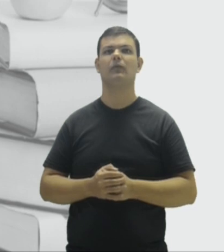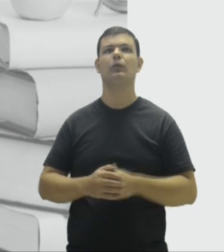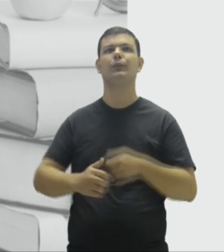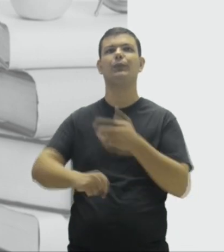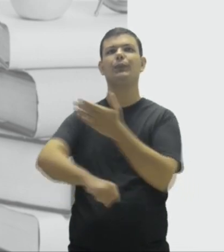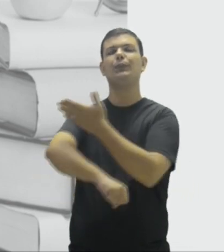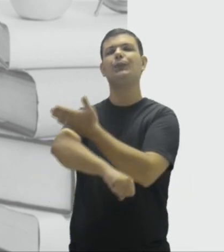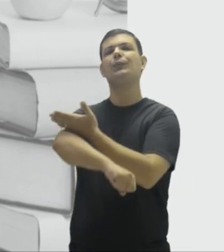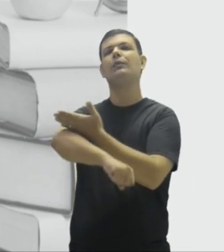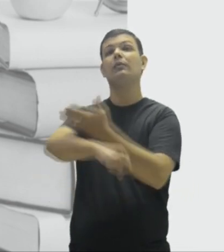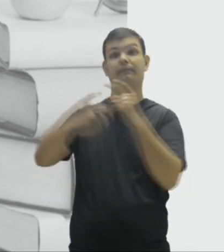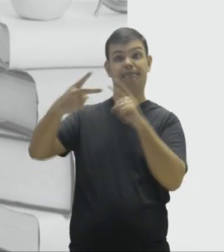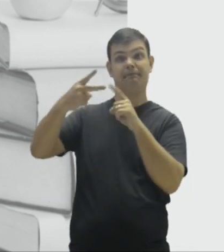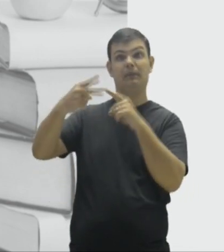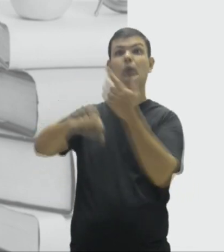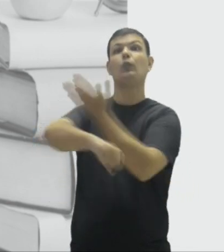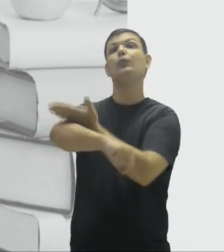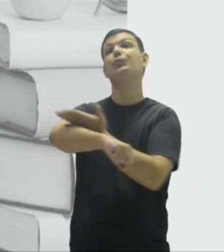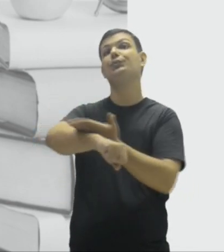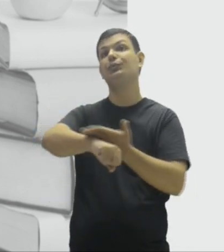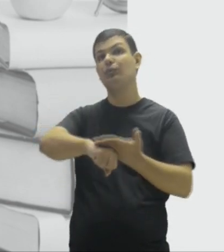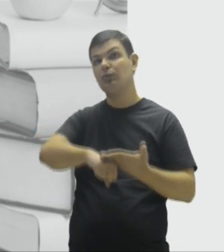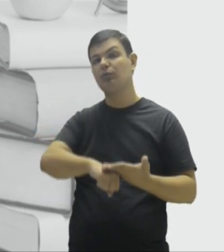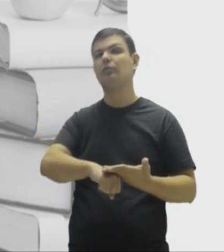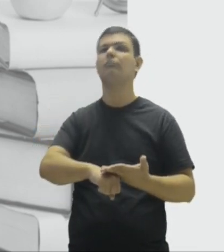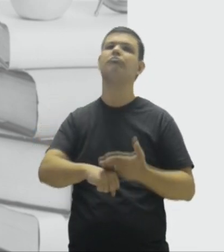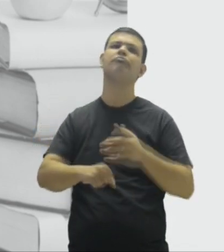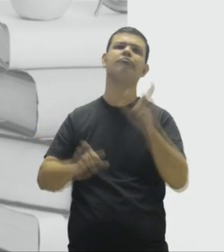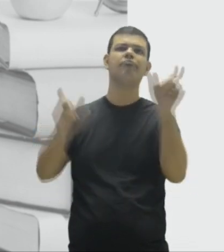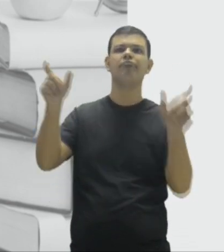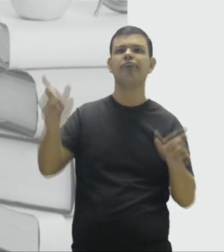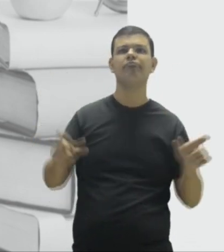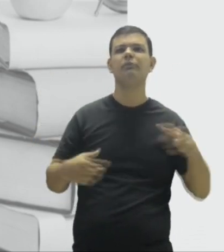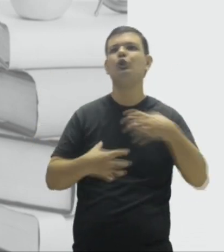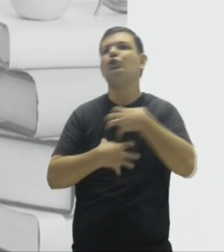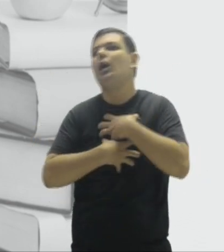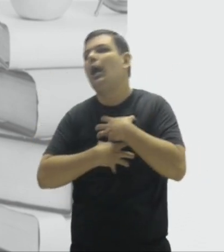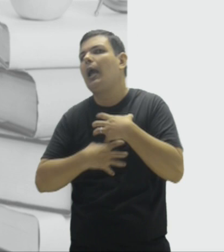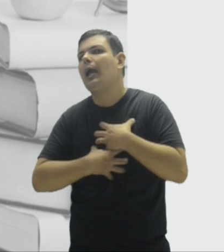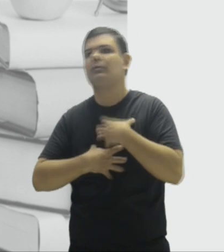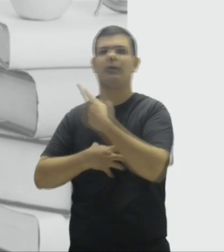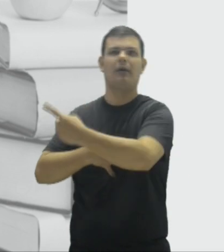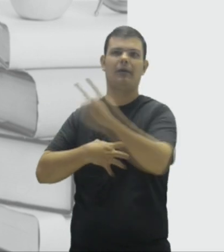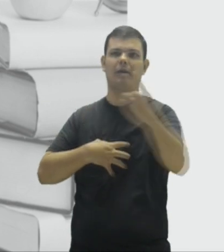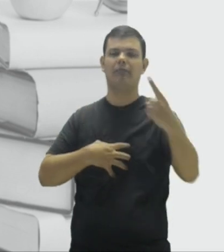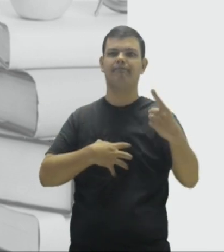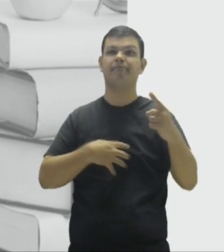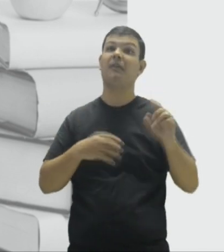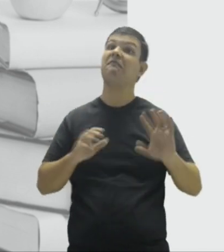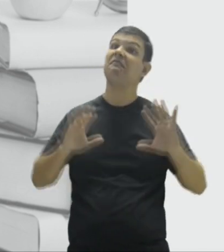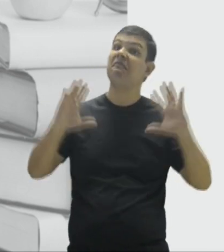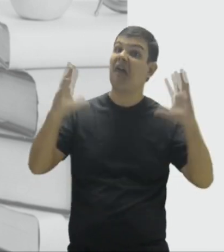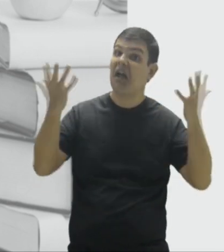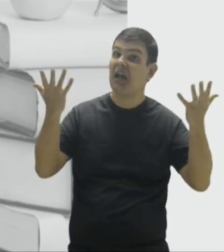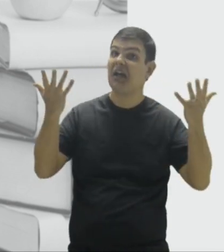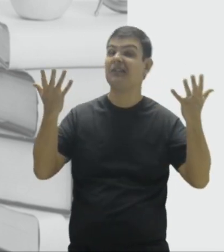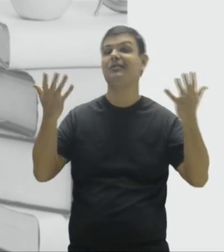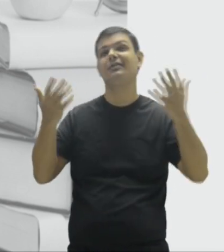Costumes, nossos hábitos, nosso jeito de se comportar, nossas festas